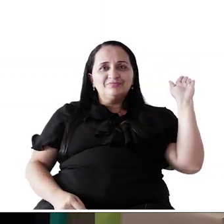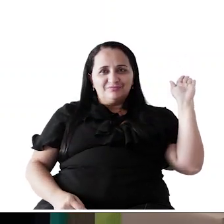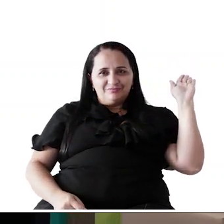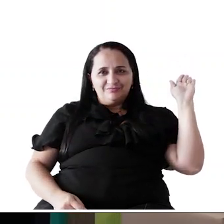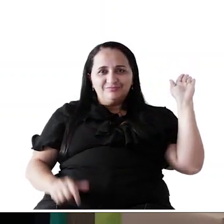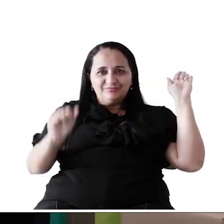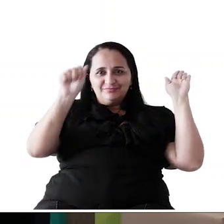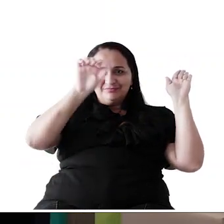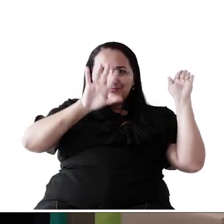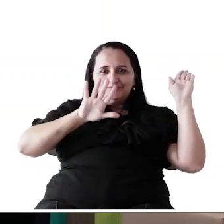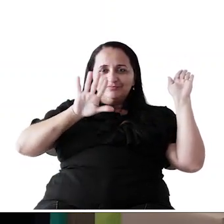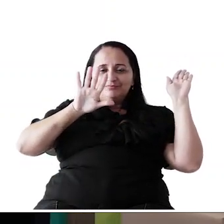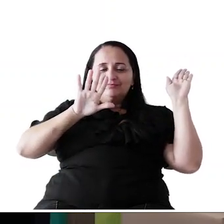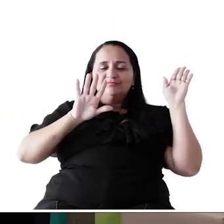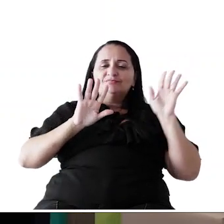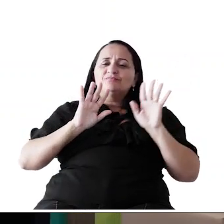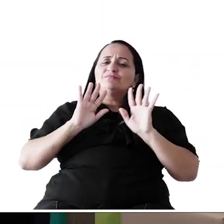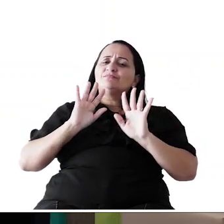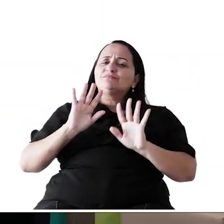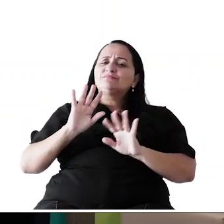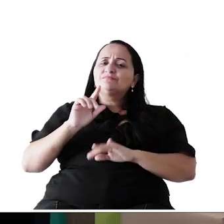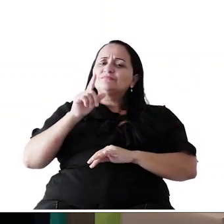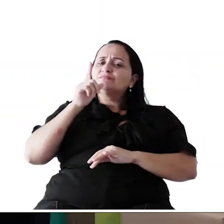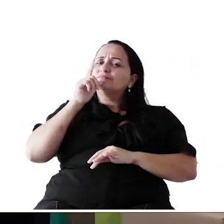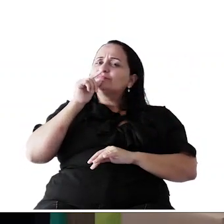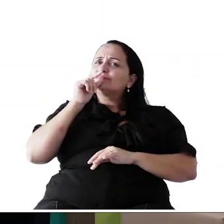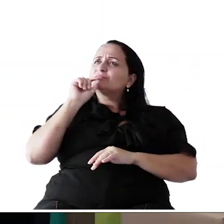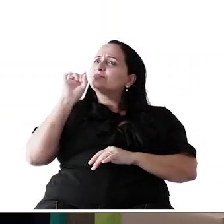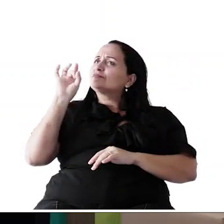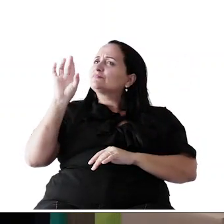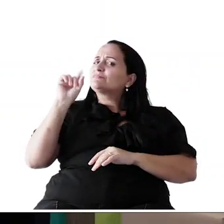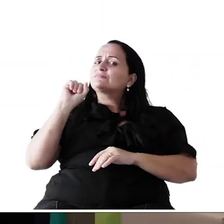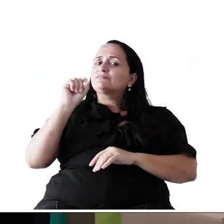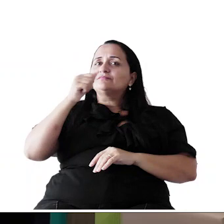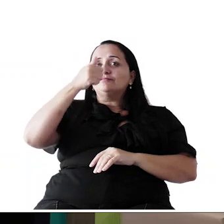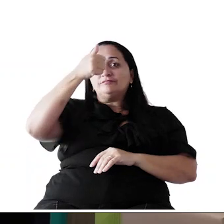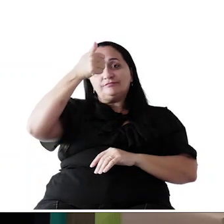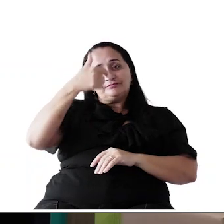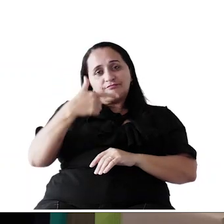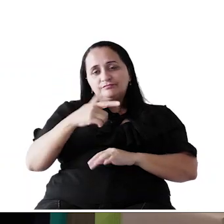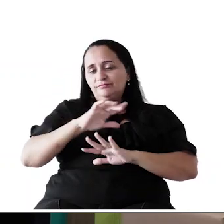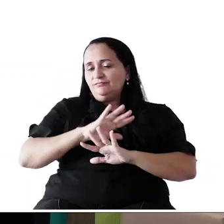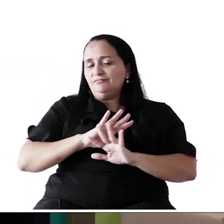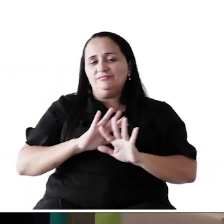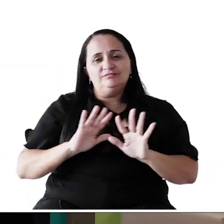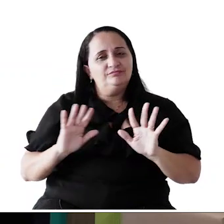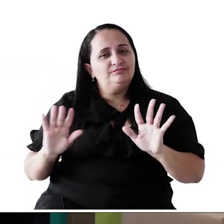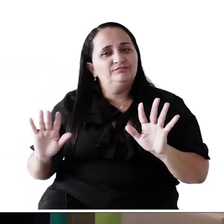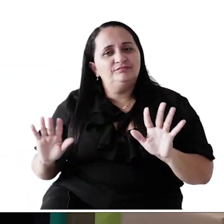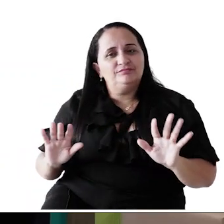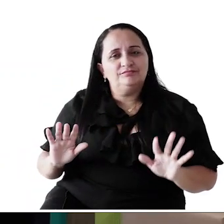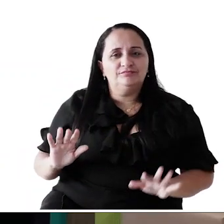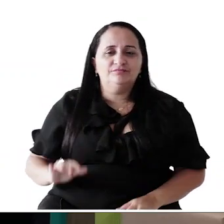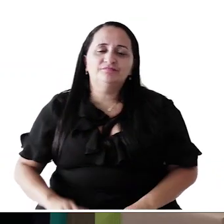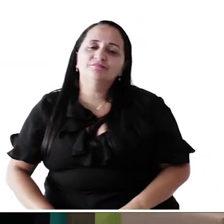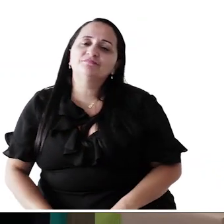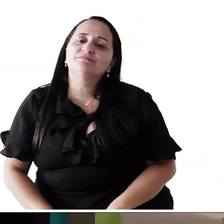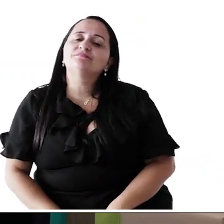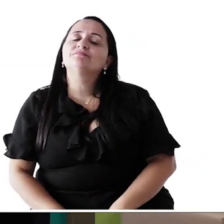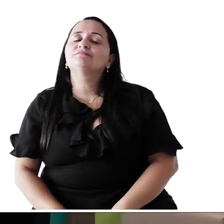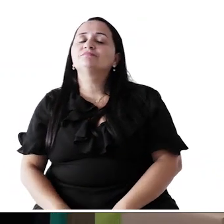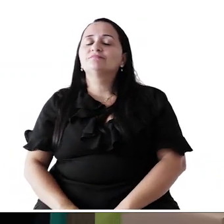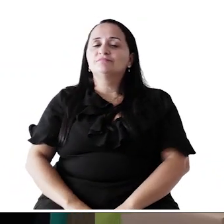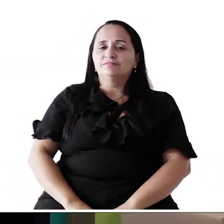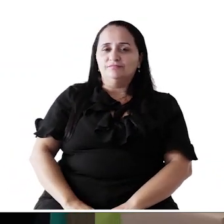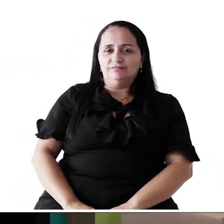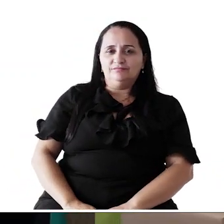partes. E para a água morna, eu só vou usar uma dessas partes. Se eu estou usando uma dessas